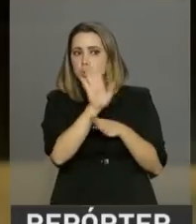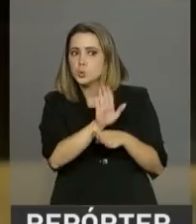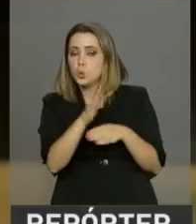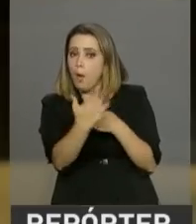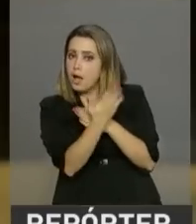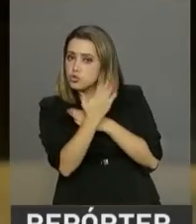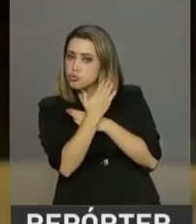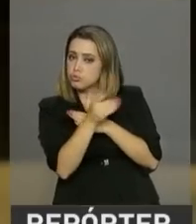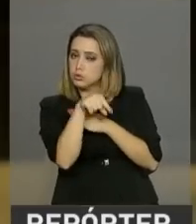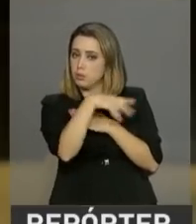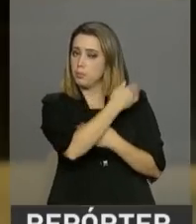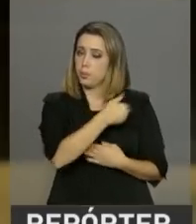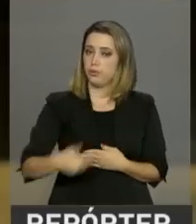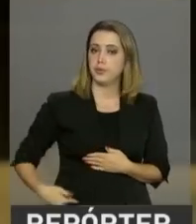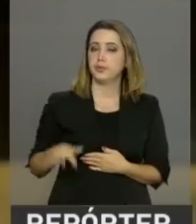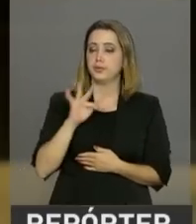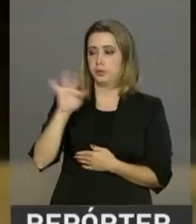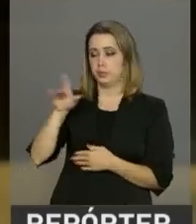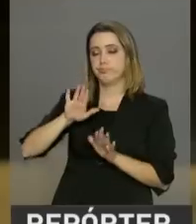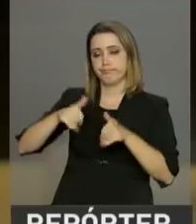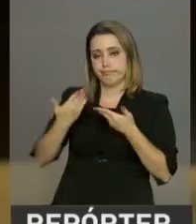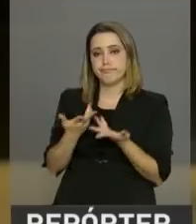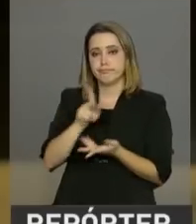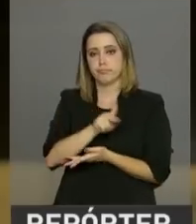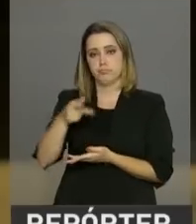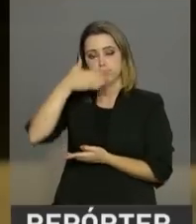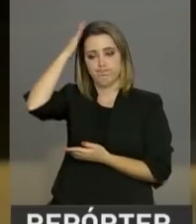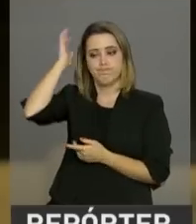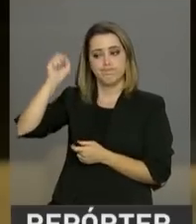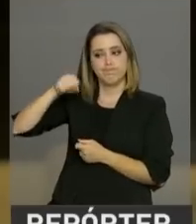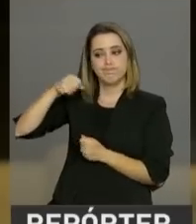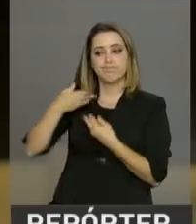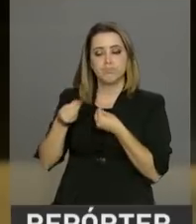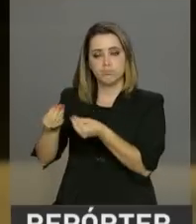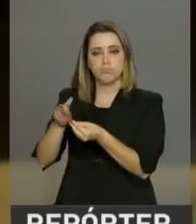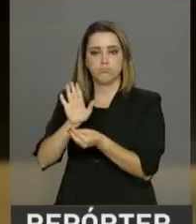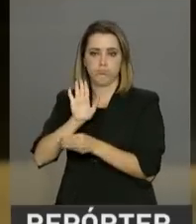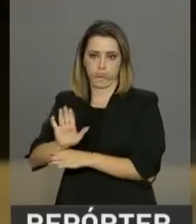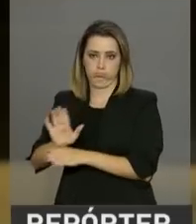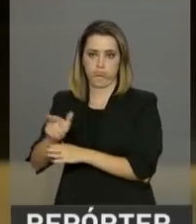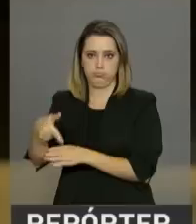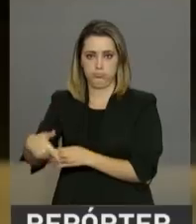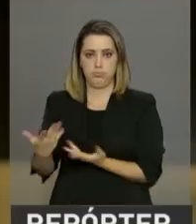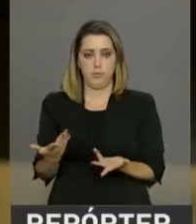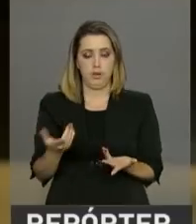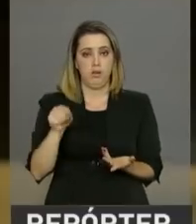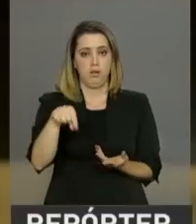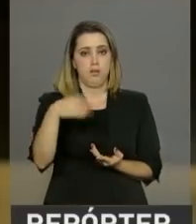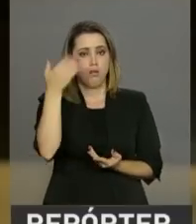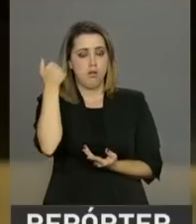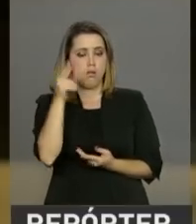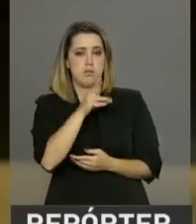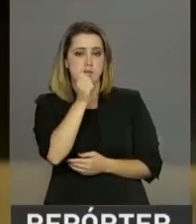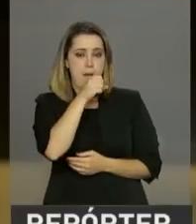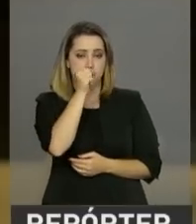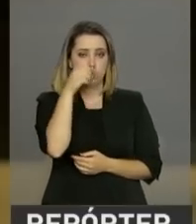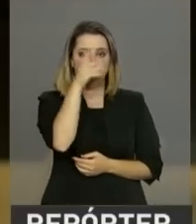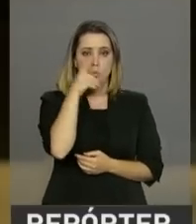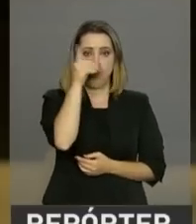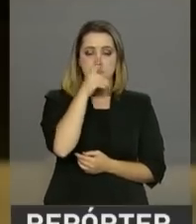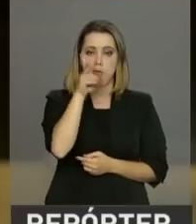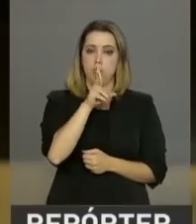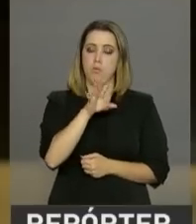nesta segunda-feira e o presidente Michel Temer aceitou a solicitação. No último fim de semana, o policiamento